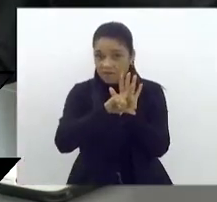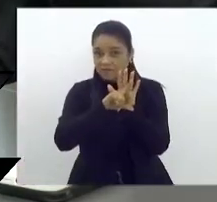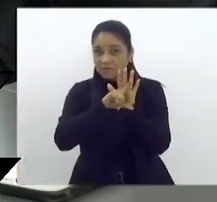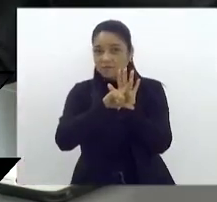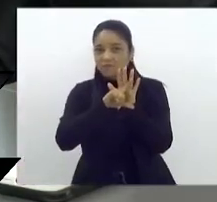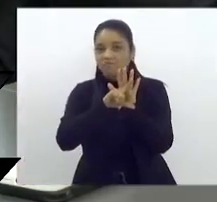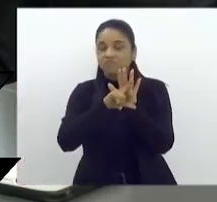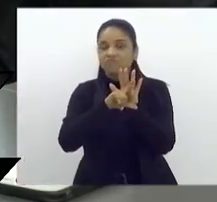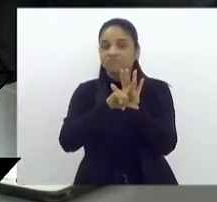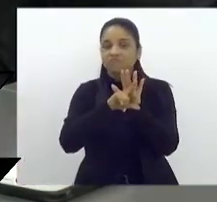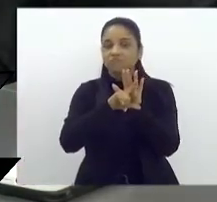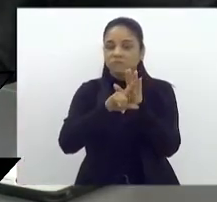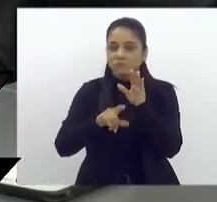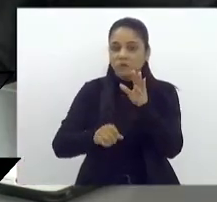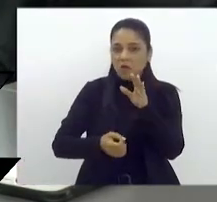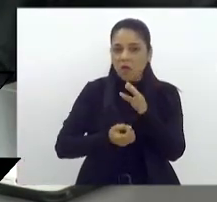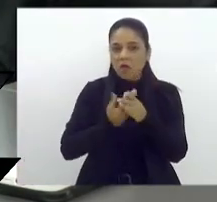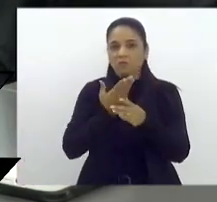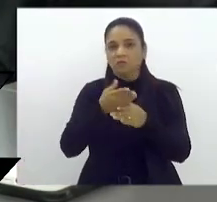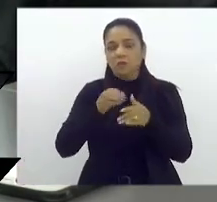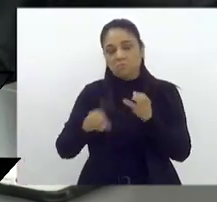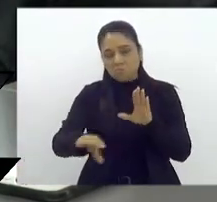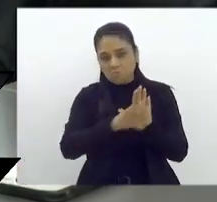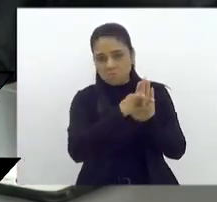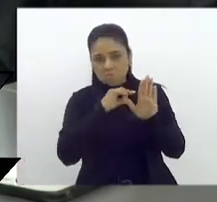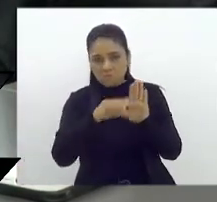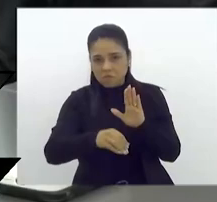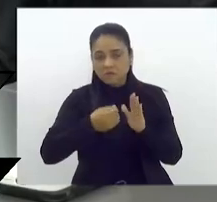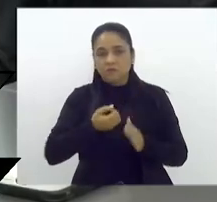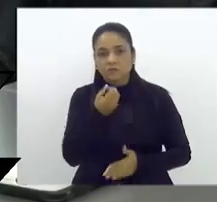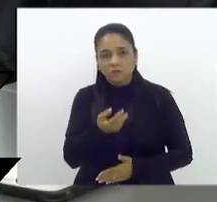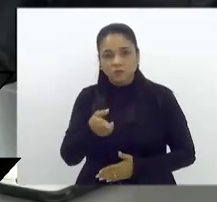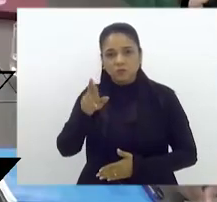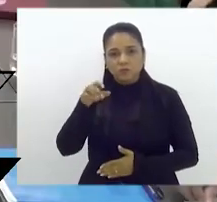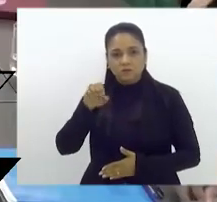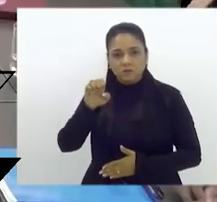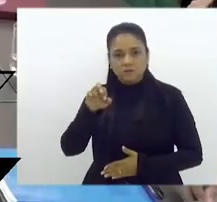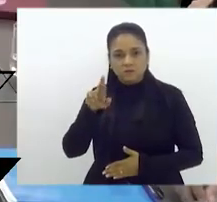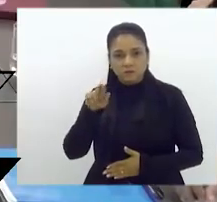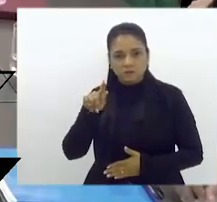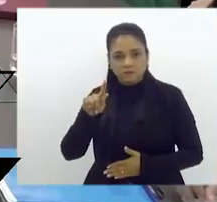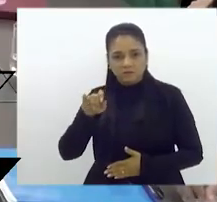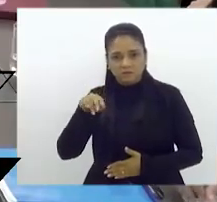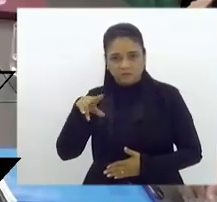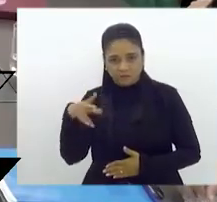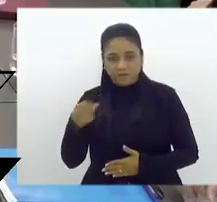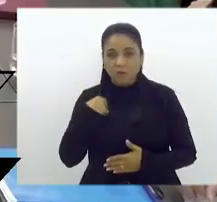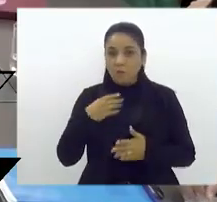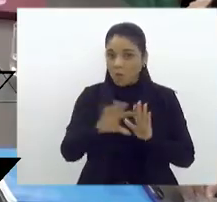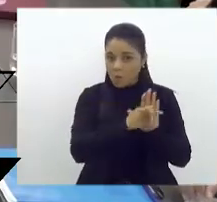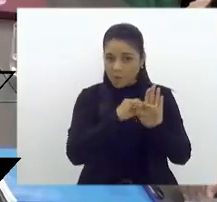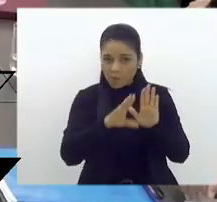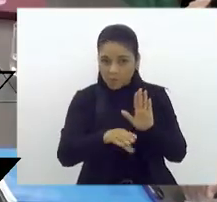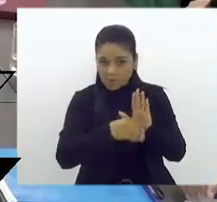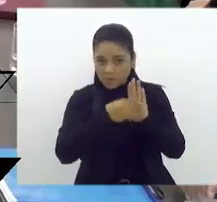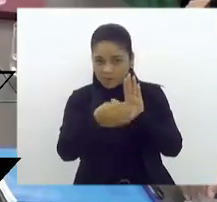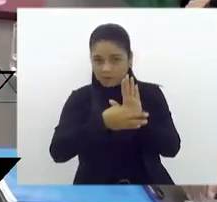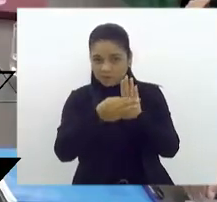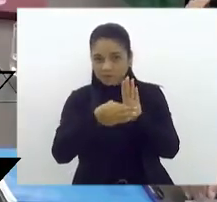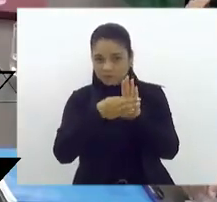o projeto vai para a relatoria agora para emitir parecer, deputado doutor Serginho. Presidente, meu parecer inicialmente era pela